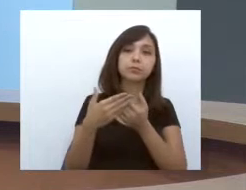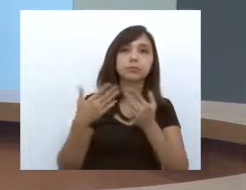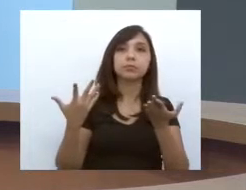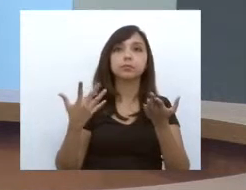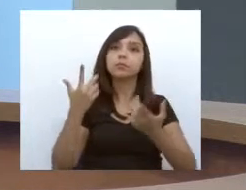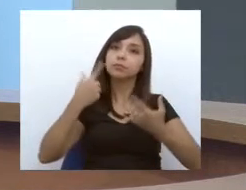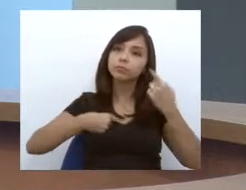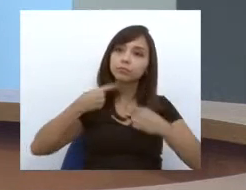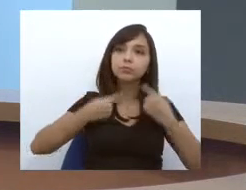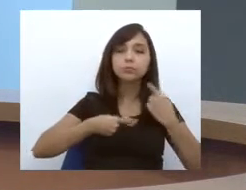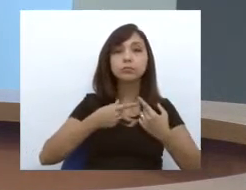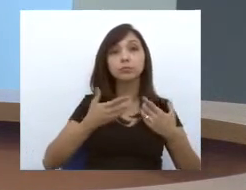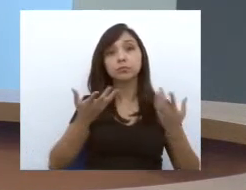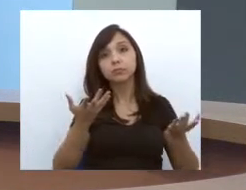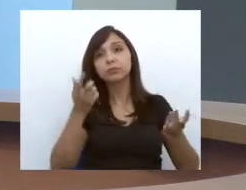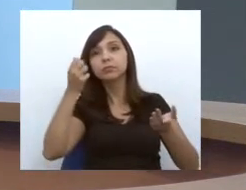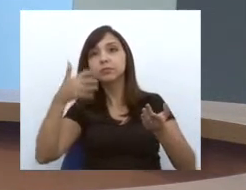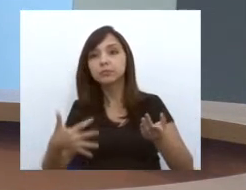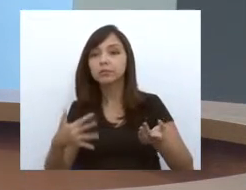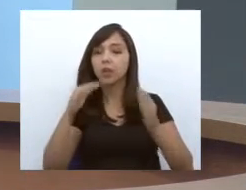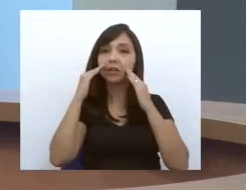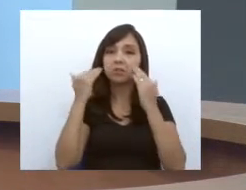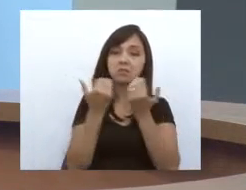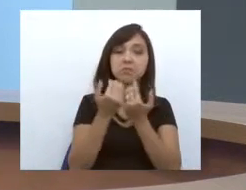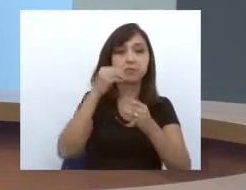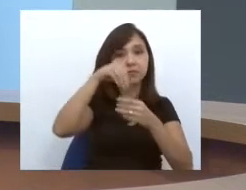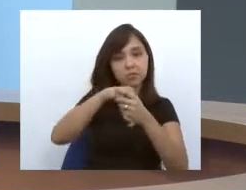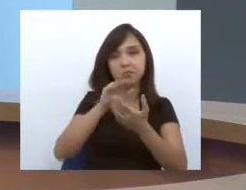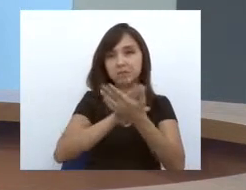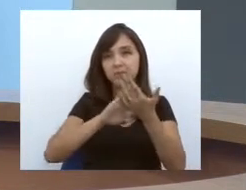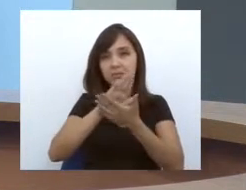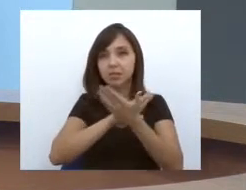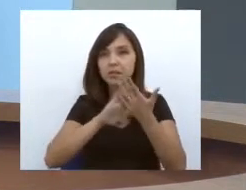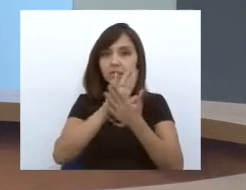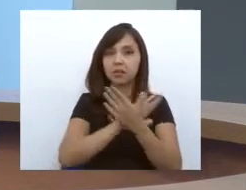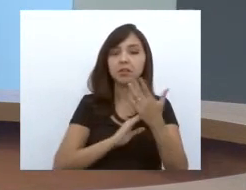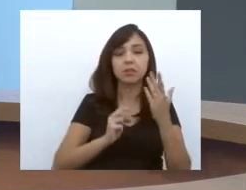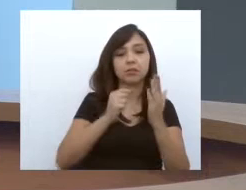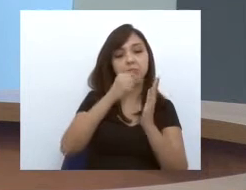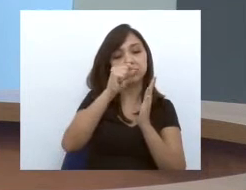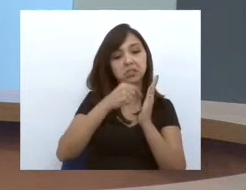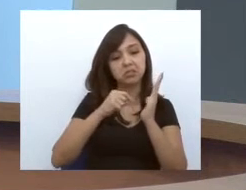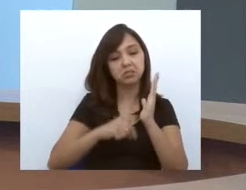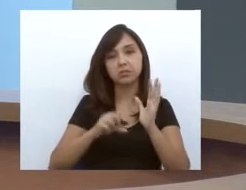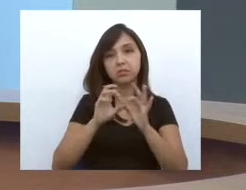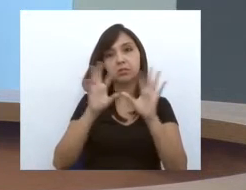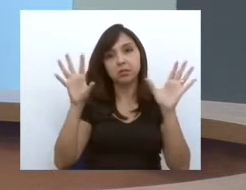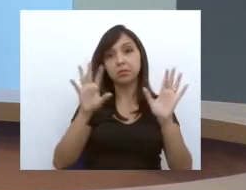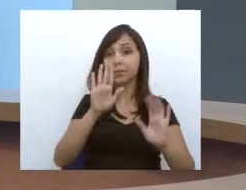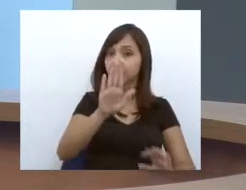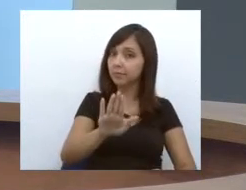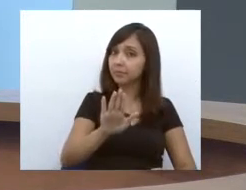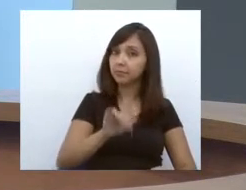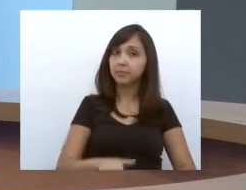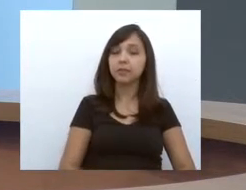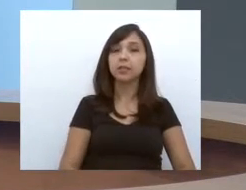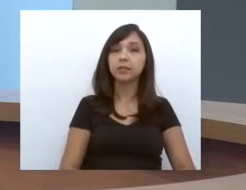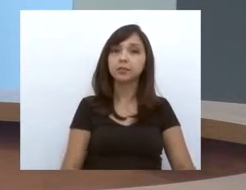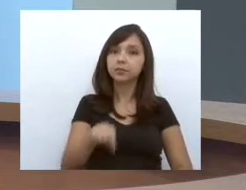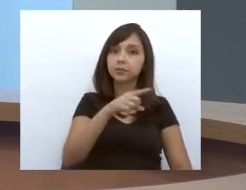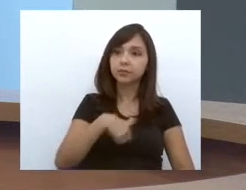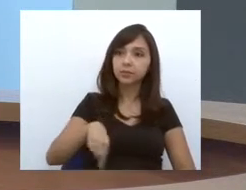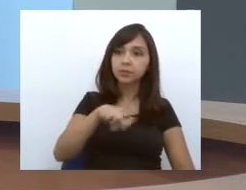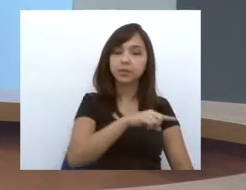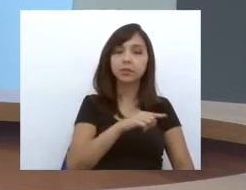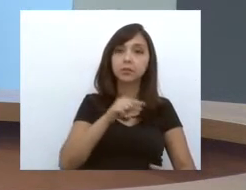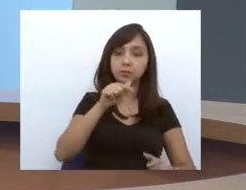alguma discussão aqui de que, olha, a Câmara não votou nenhum item ou tantos itens não foram deliberados, mas quando a gente se